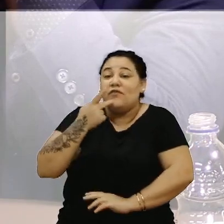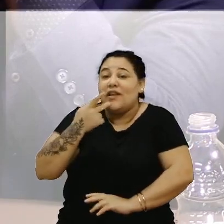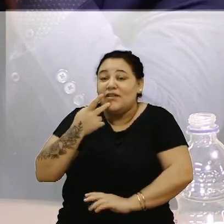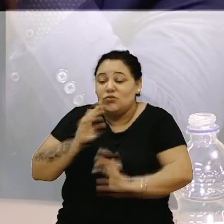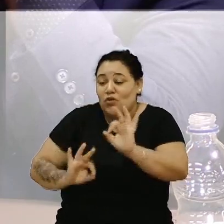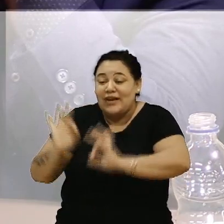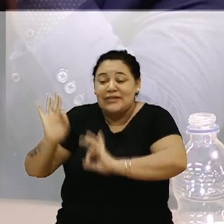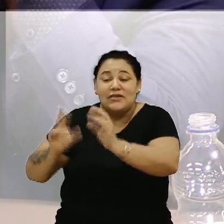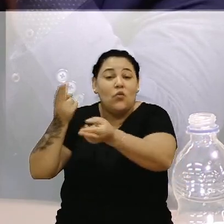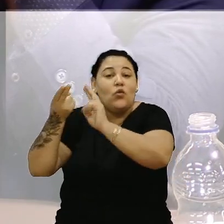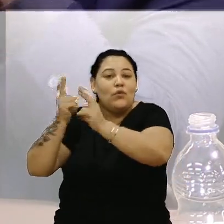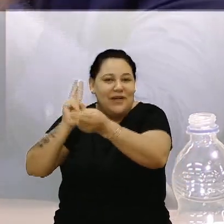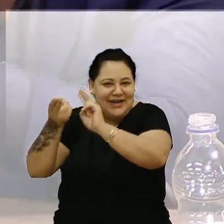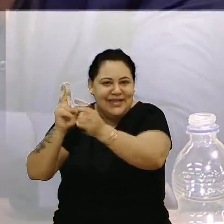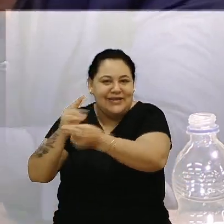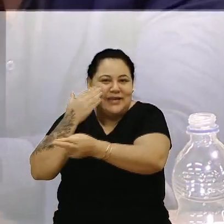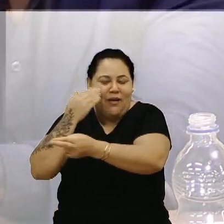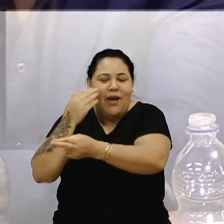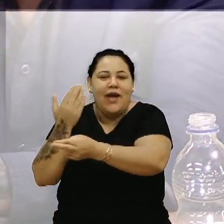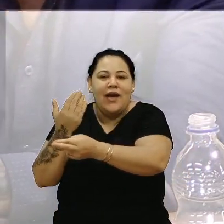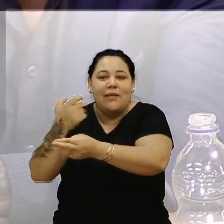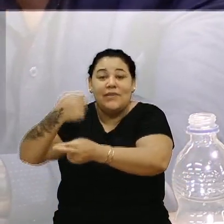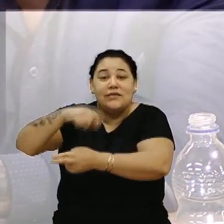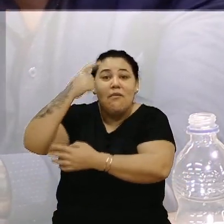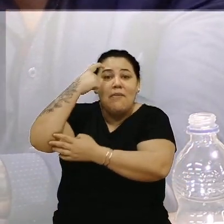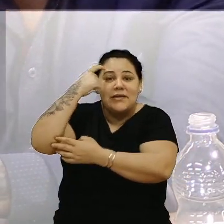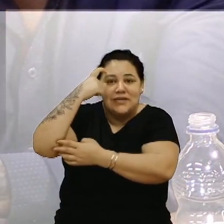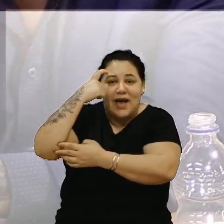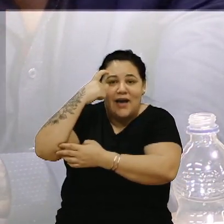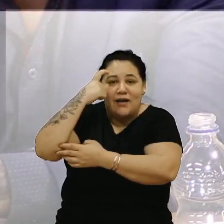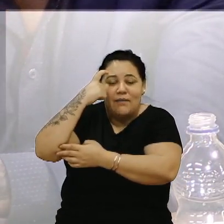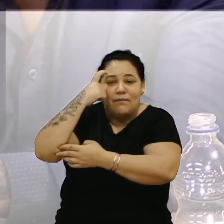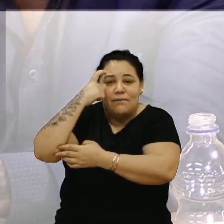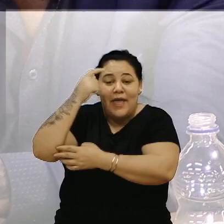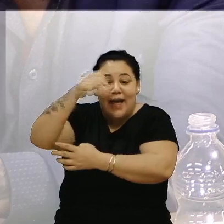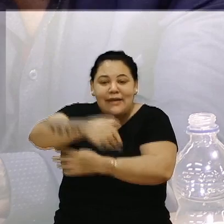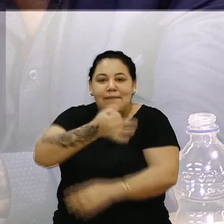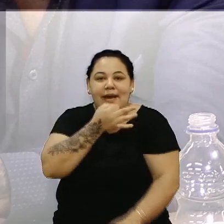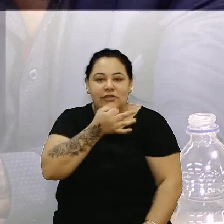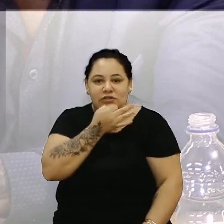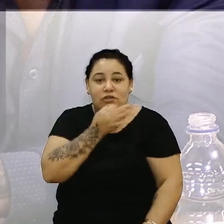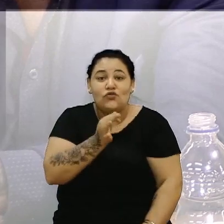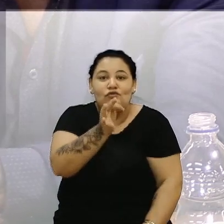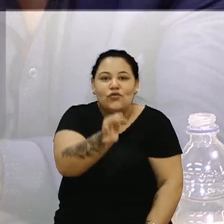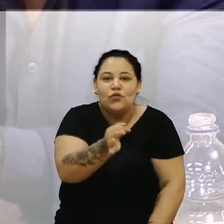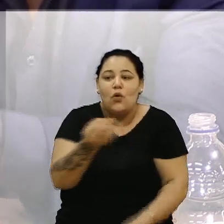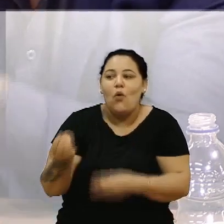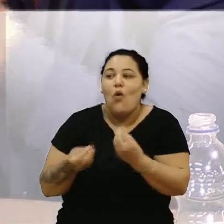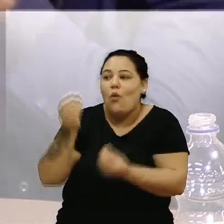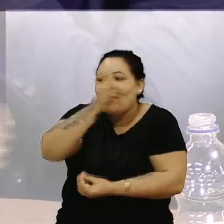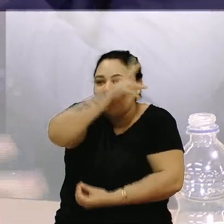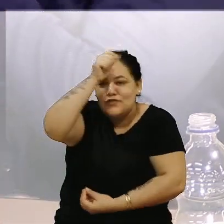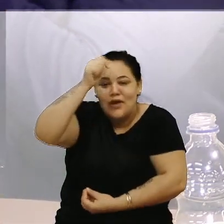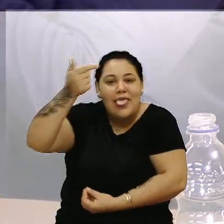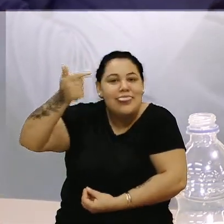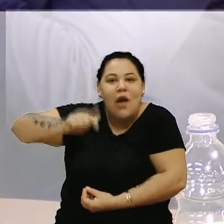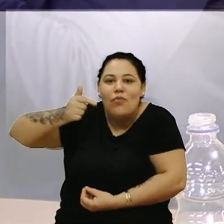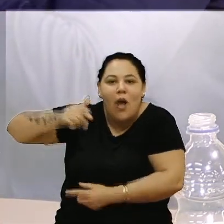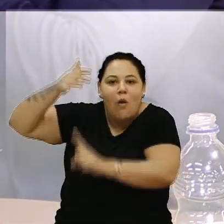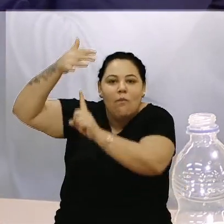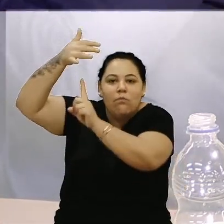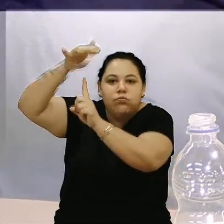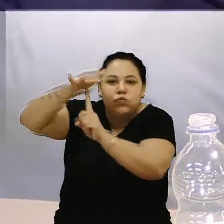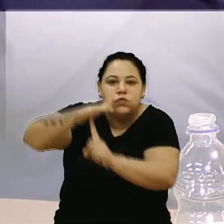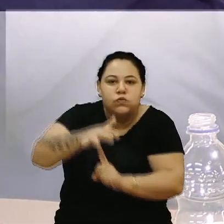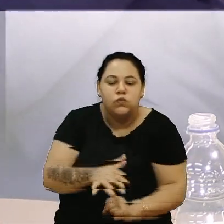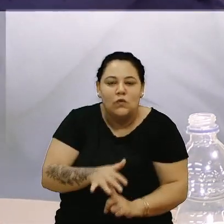planejamento urbano, é uma coisa que a gente tem que pensar para Caxias do Sul, vereador. Como que Caxias do Sul, a prefeitura não tem um helicóptero ainda? Para nós, o